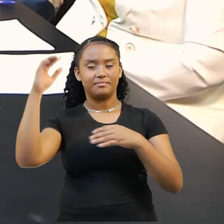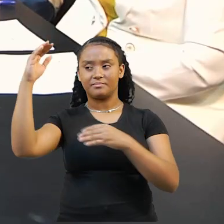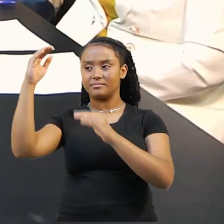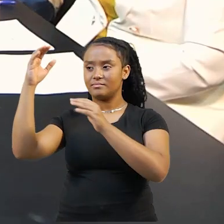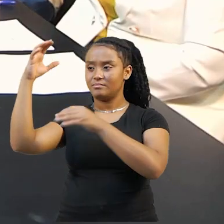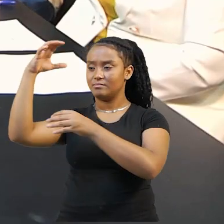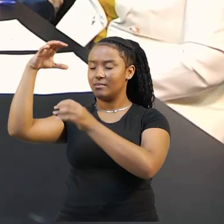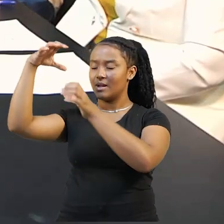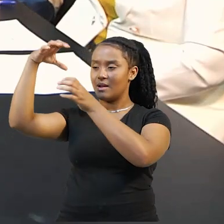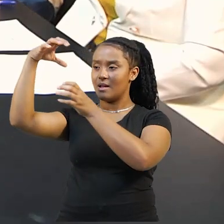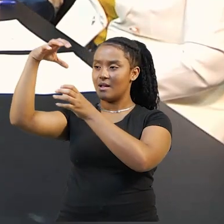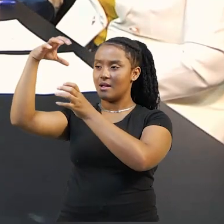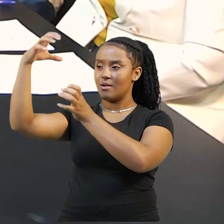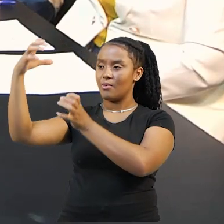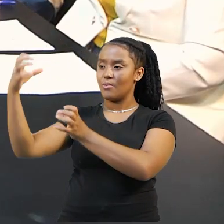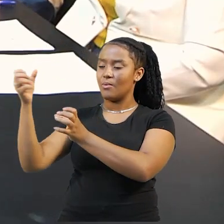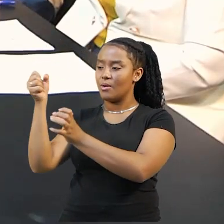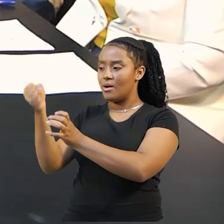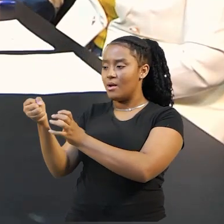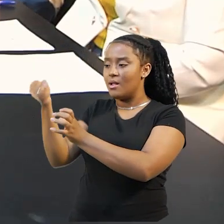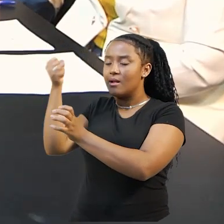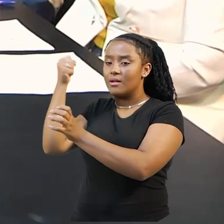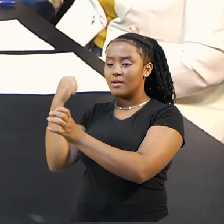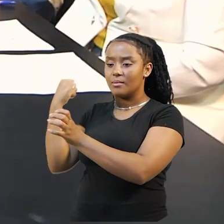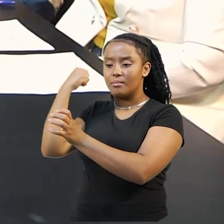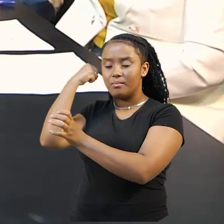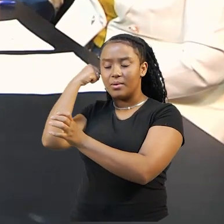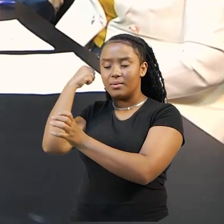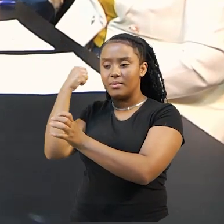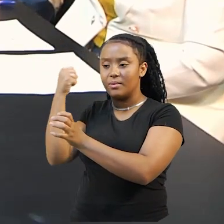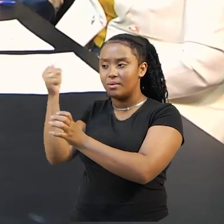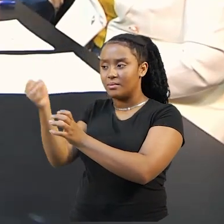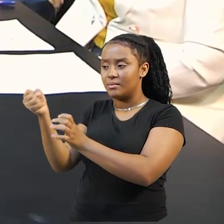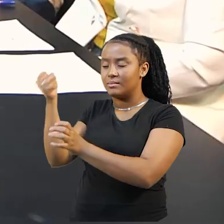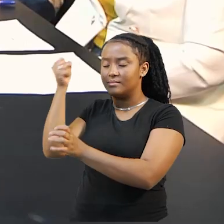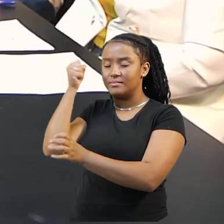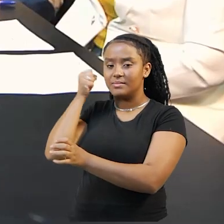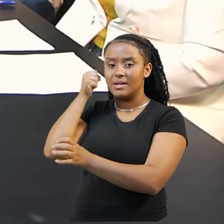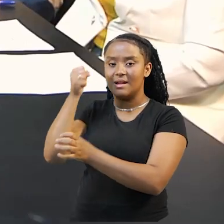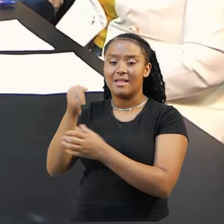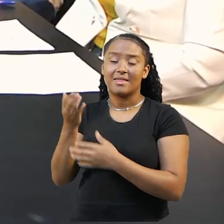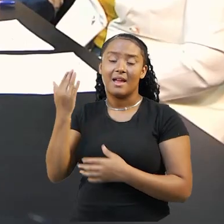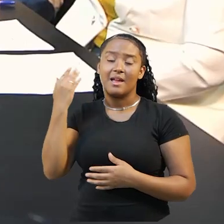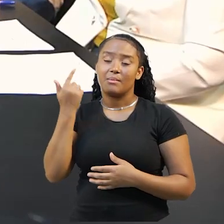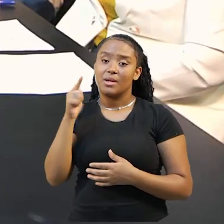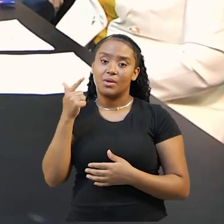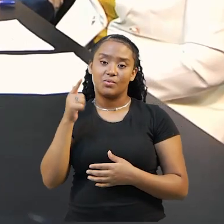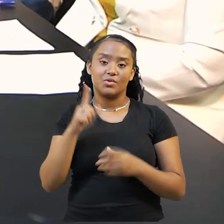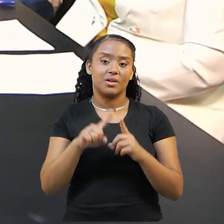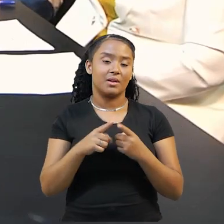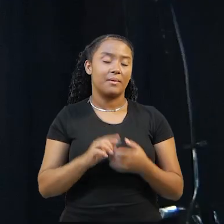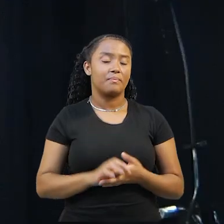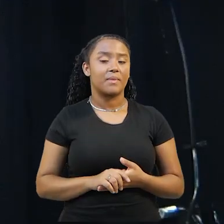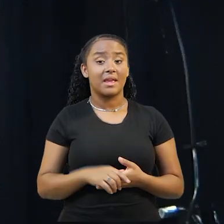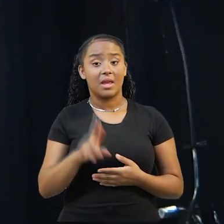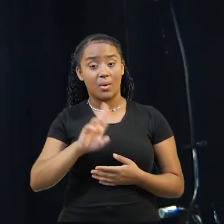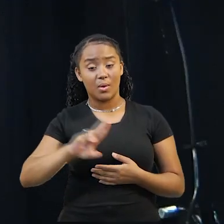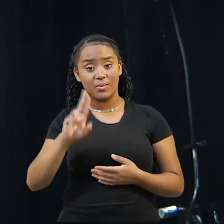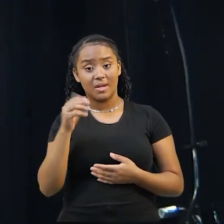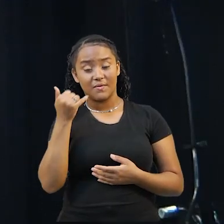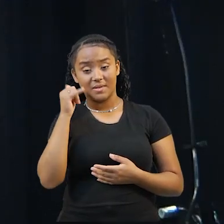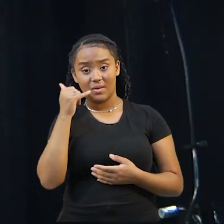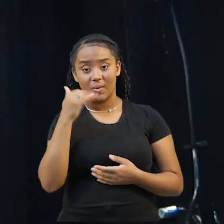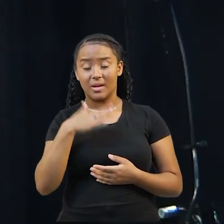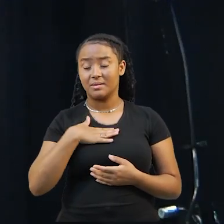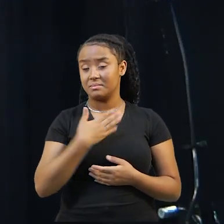telefone... Mas tinha orelhão também? Orelhão. Tinha. O das fichas? Na época do alojamento não tinha telefone lá, então ou eu usava